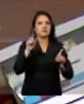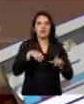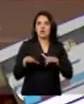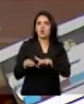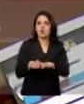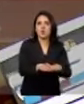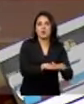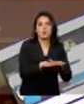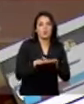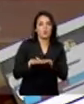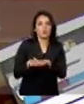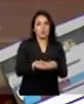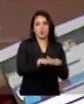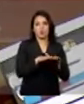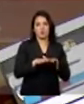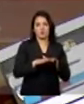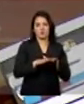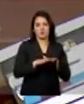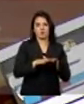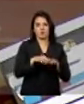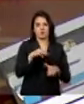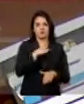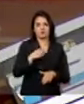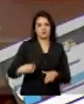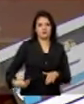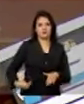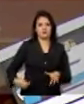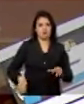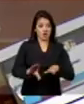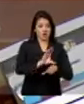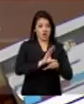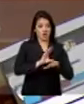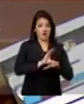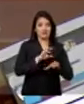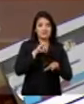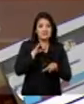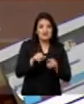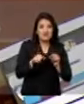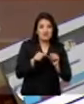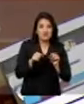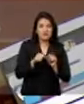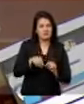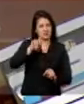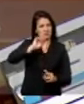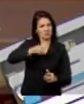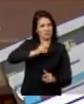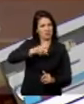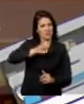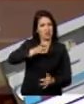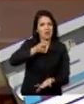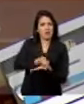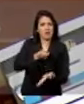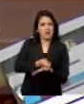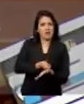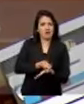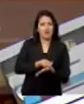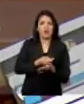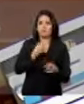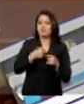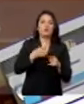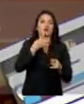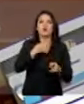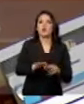ordem jurídica, a Constituição Federal, as leis e o regimento interno,